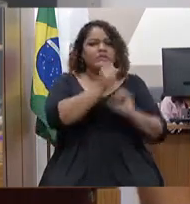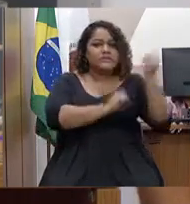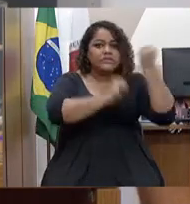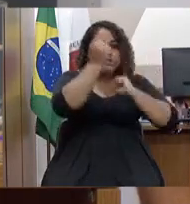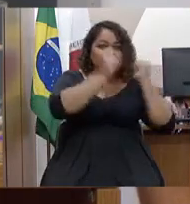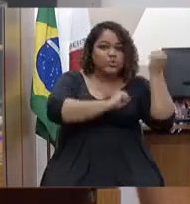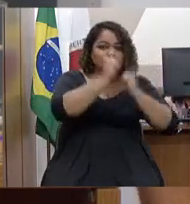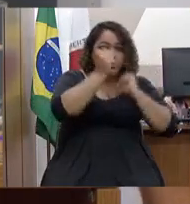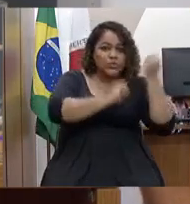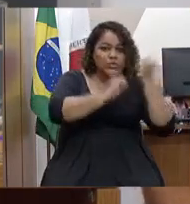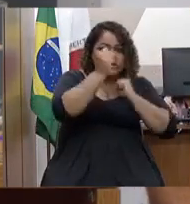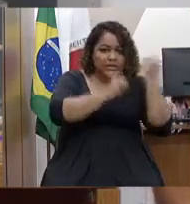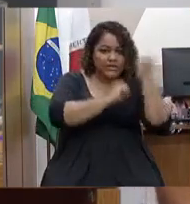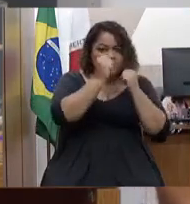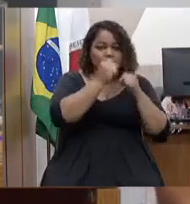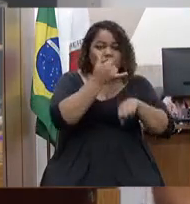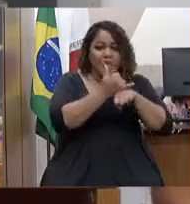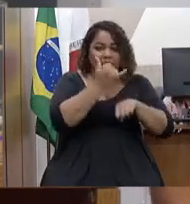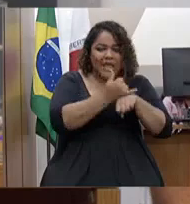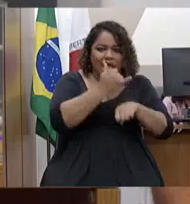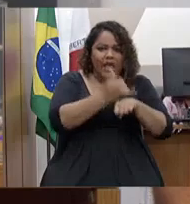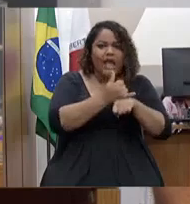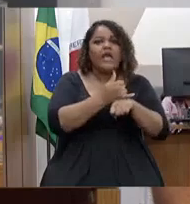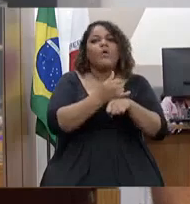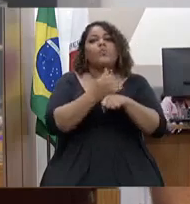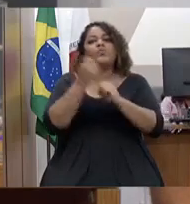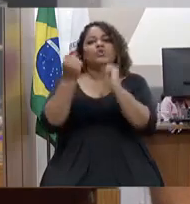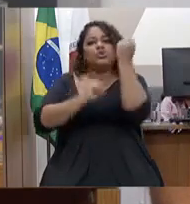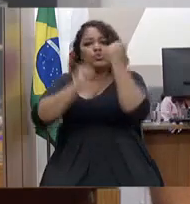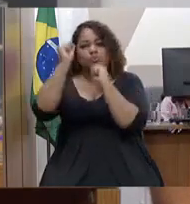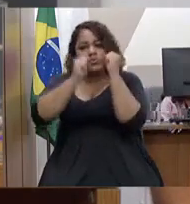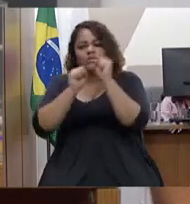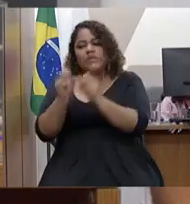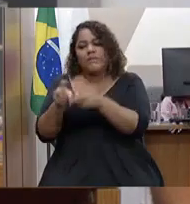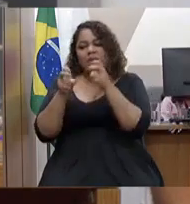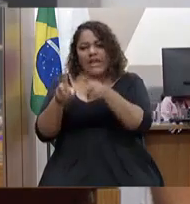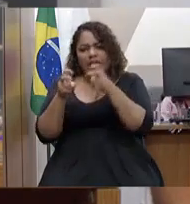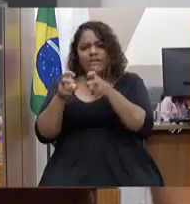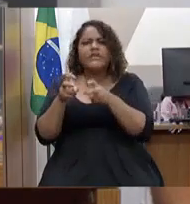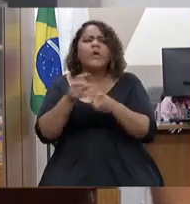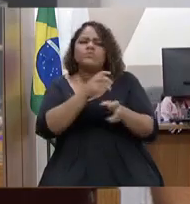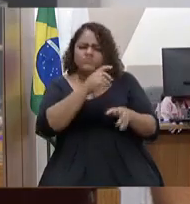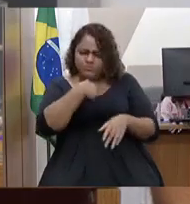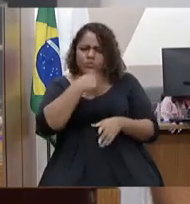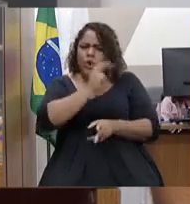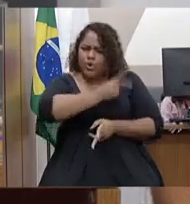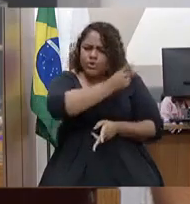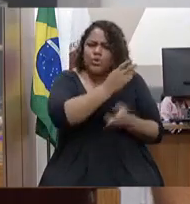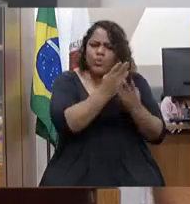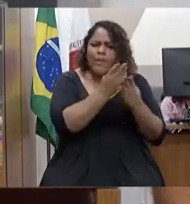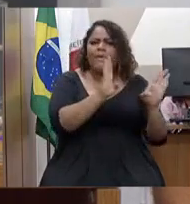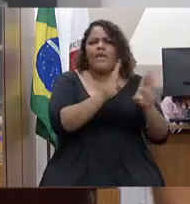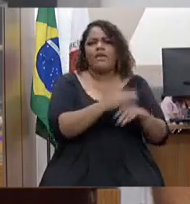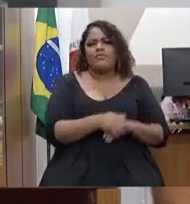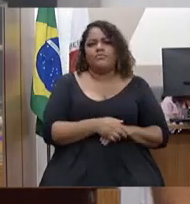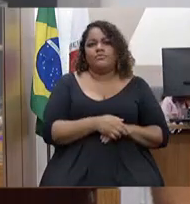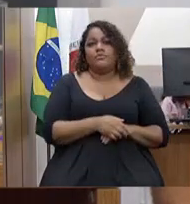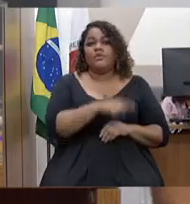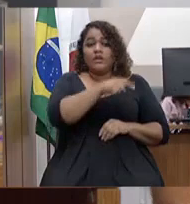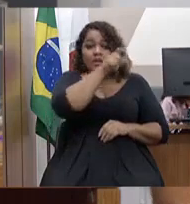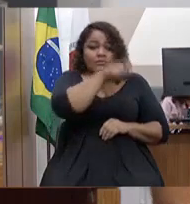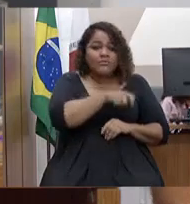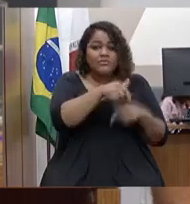das Indústrias da mineração onde os trabalhadores estavam dividindo refeitórios dividindo as